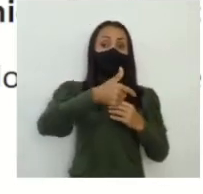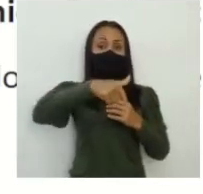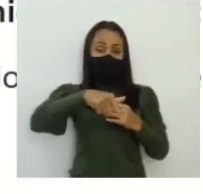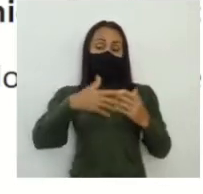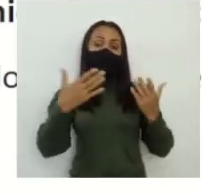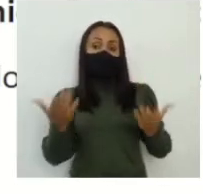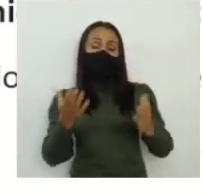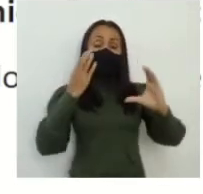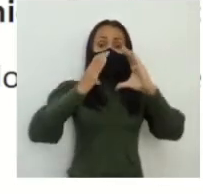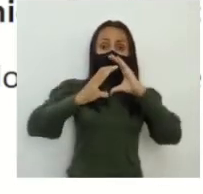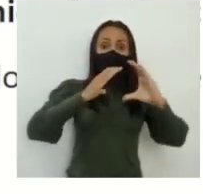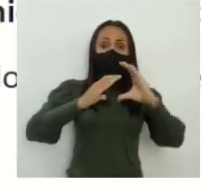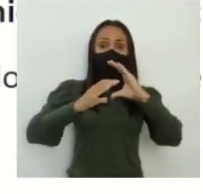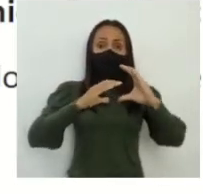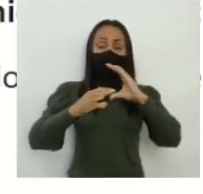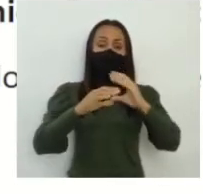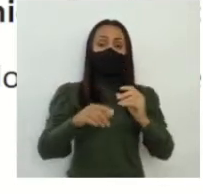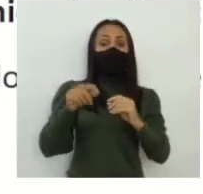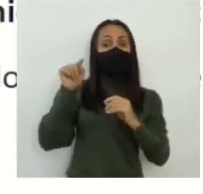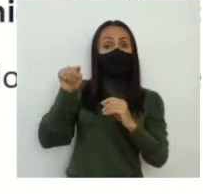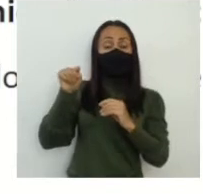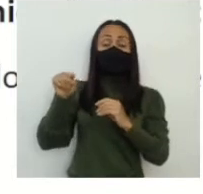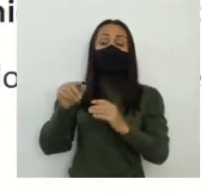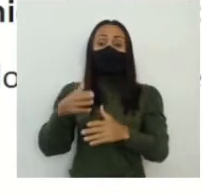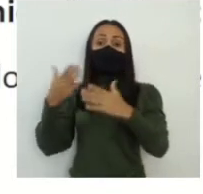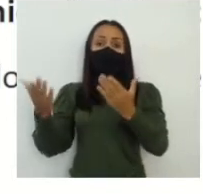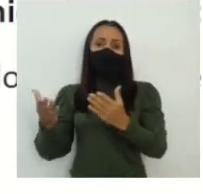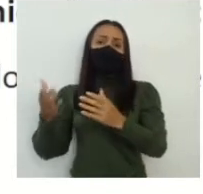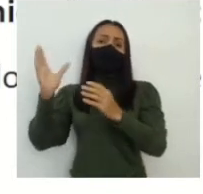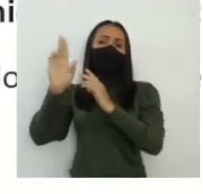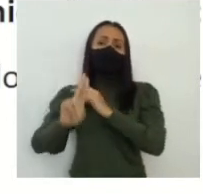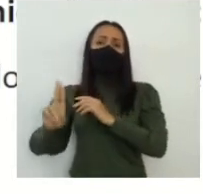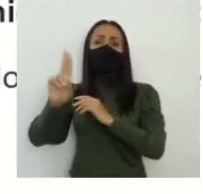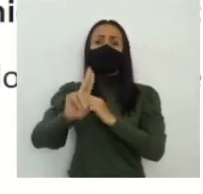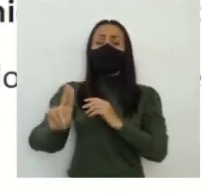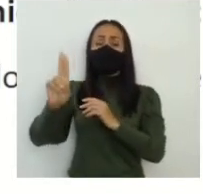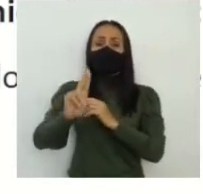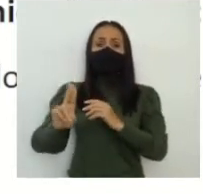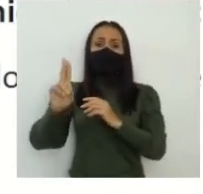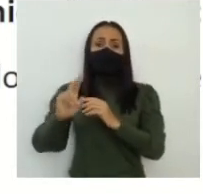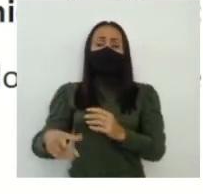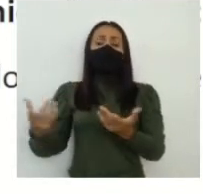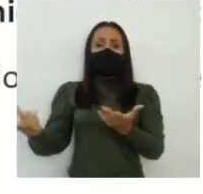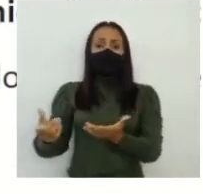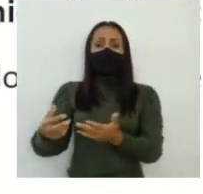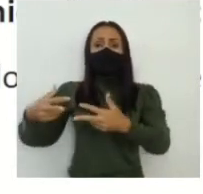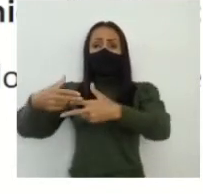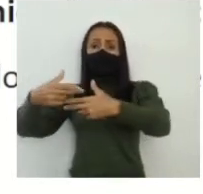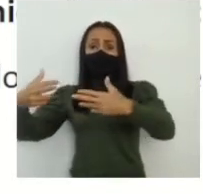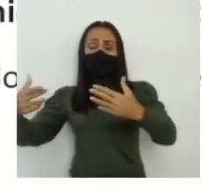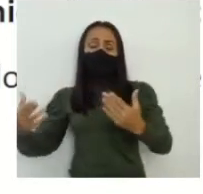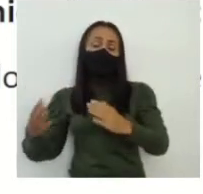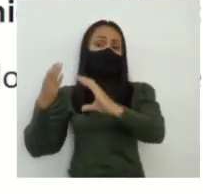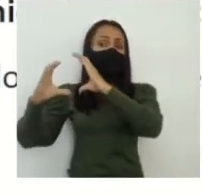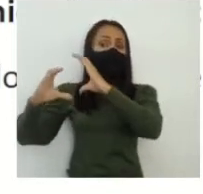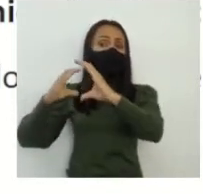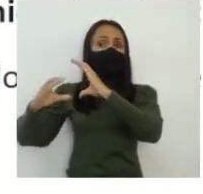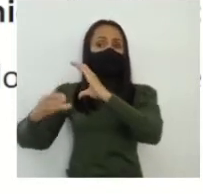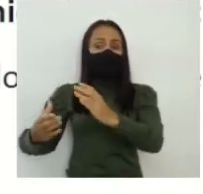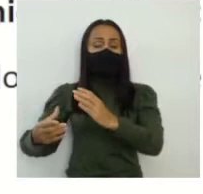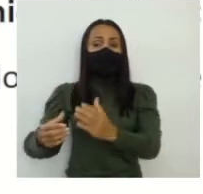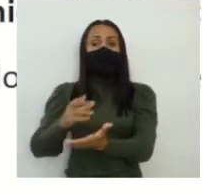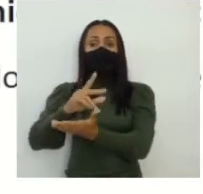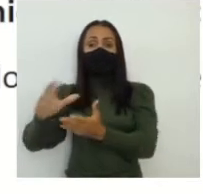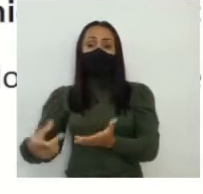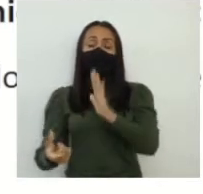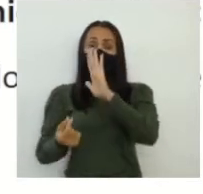a comunicação eficiente, ela ocorre quando se utiliza o mínimo de recursos para esta comunicação. Estes recursos podem ser tanto